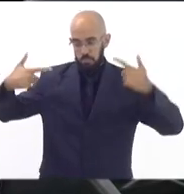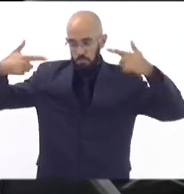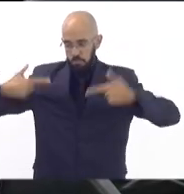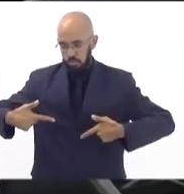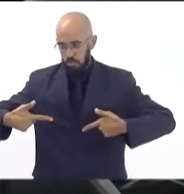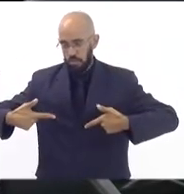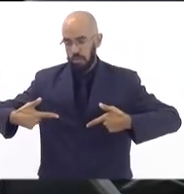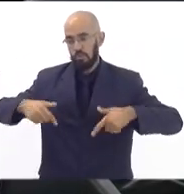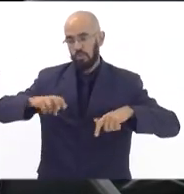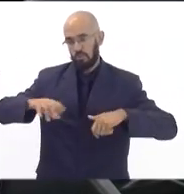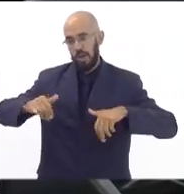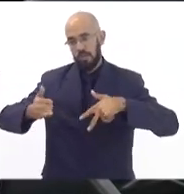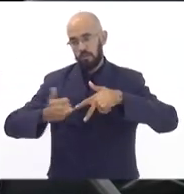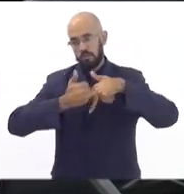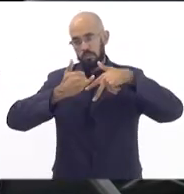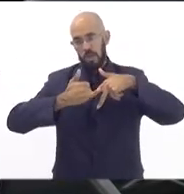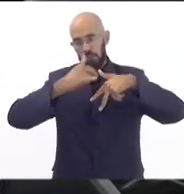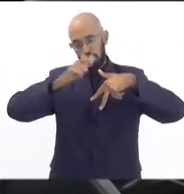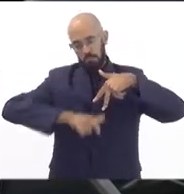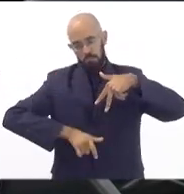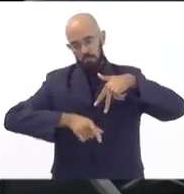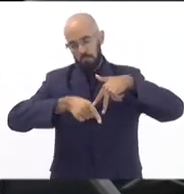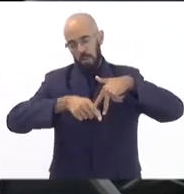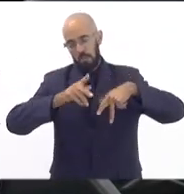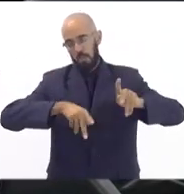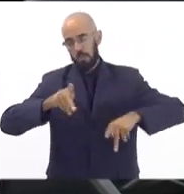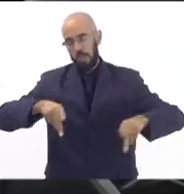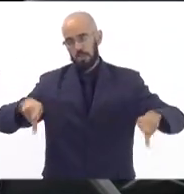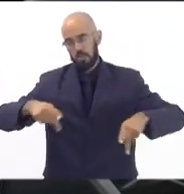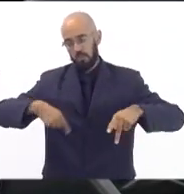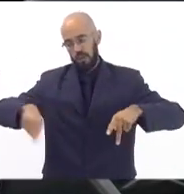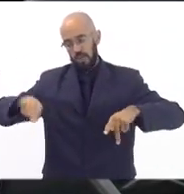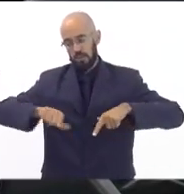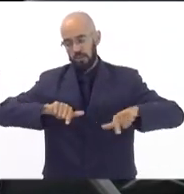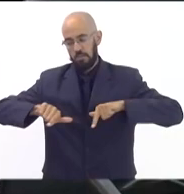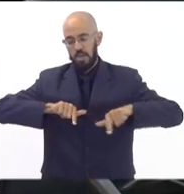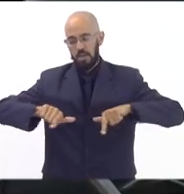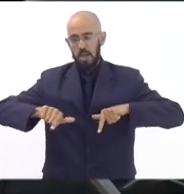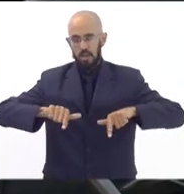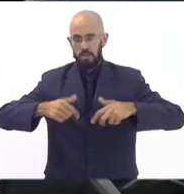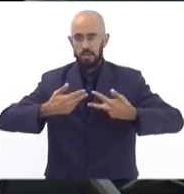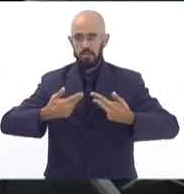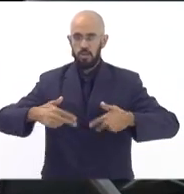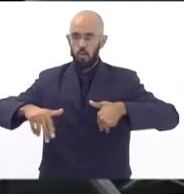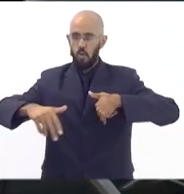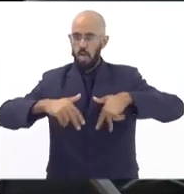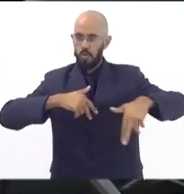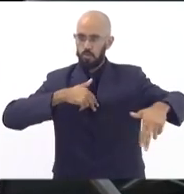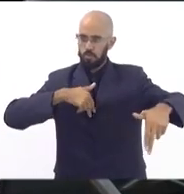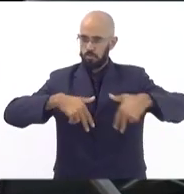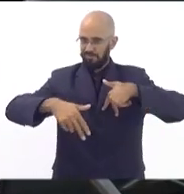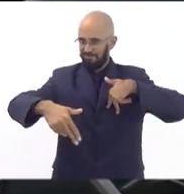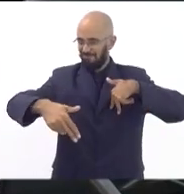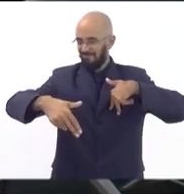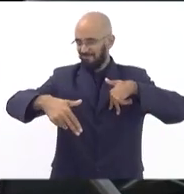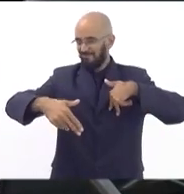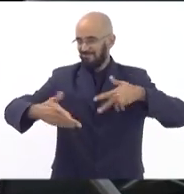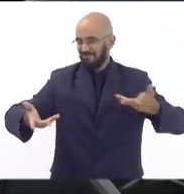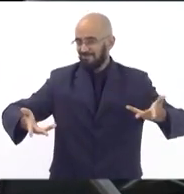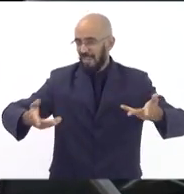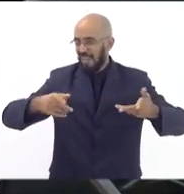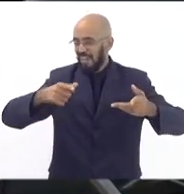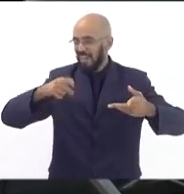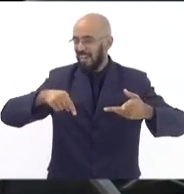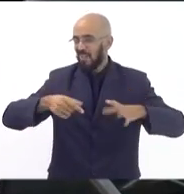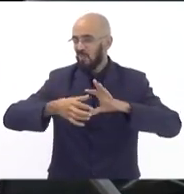vai vitimar sim cidadão de bens que estão de bem que tão indo trabalhar que estão circulando pelo local é uma situação muito